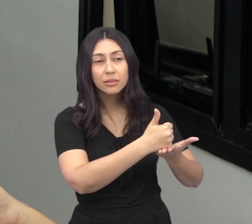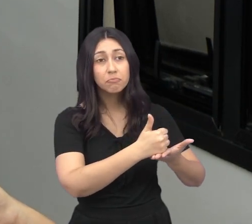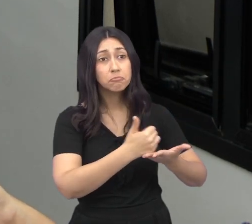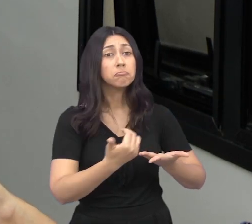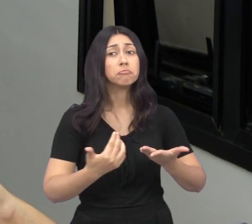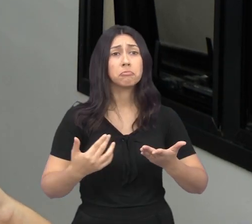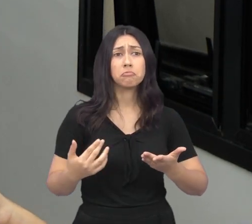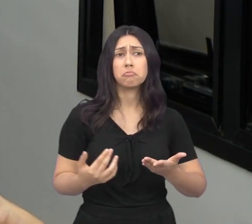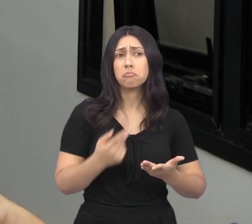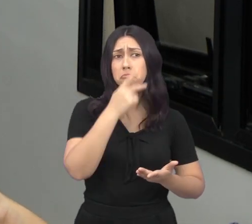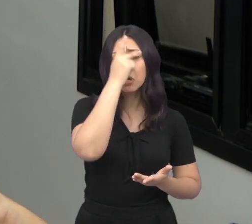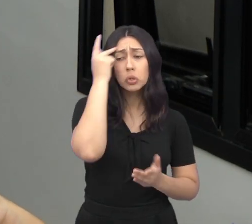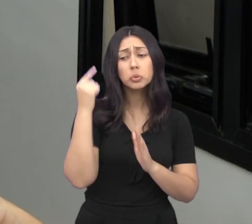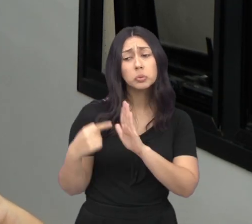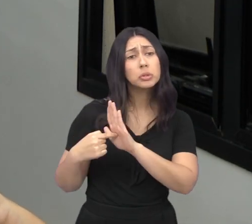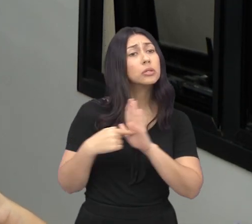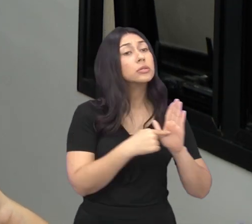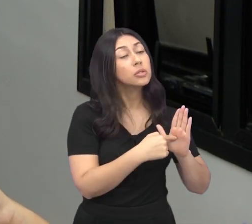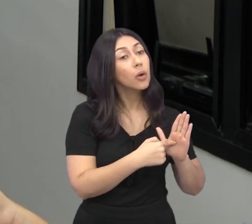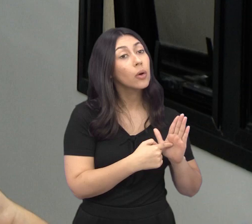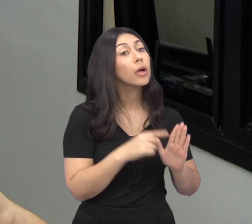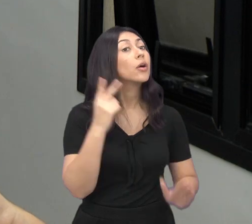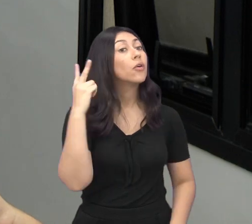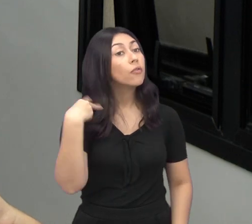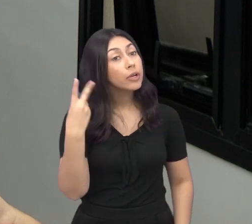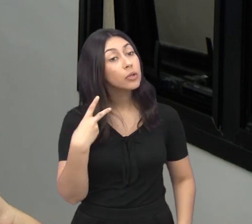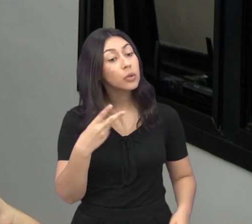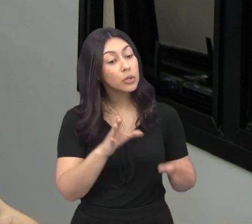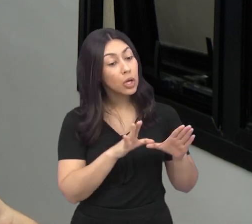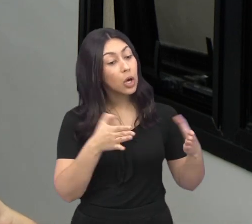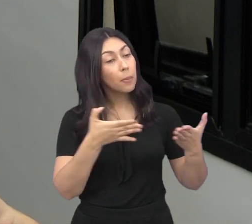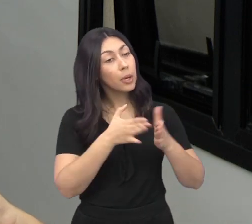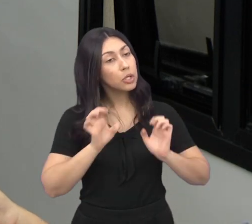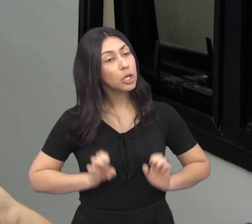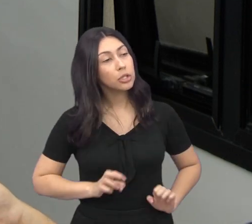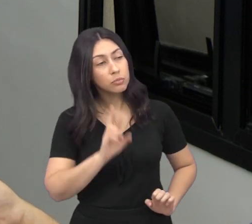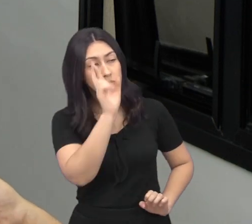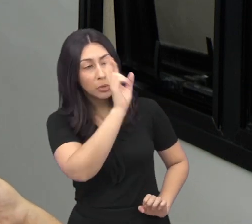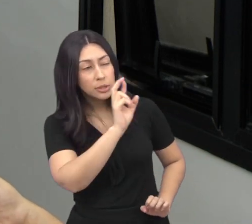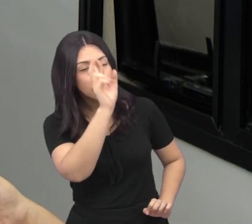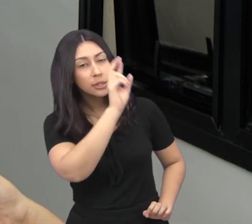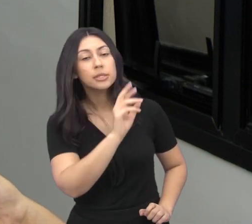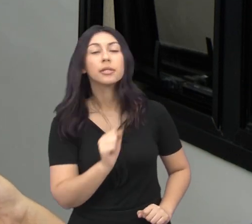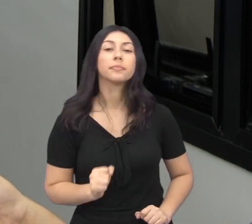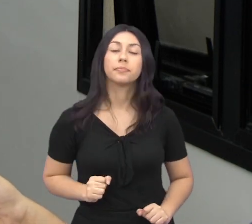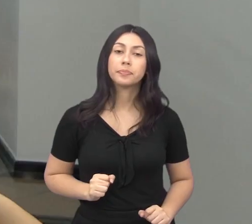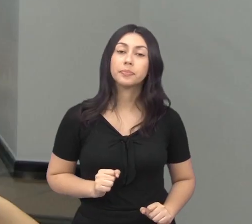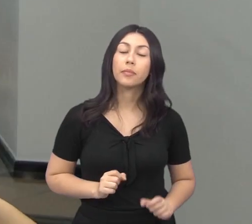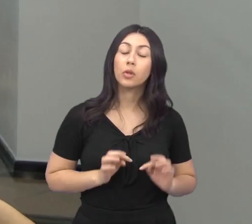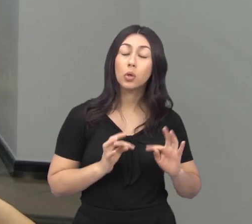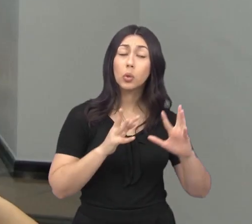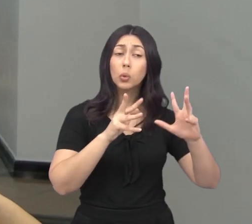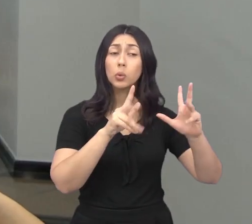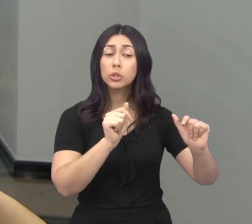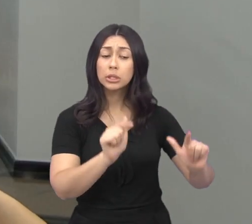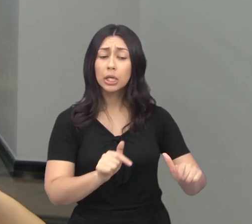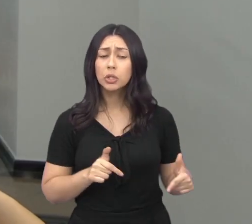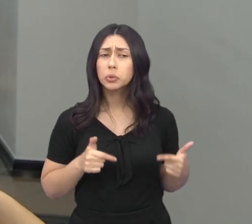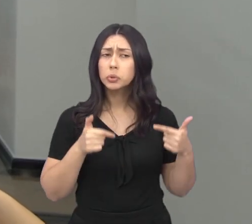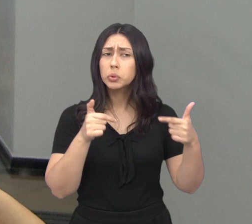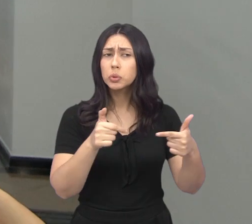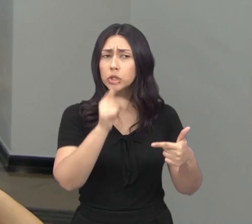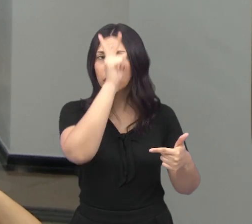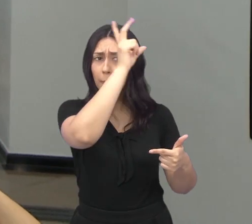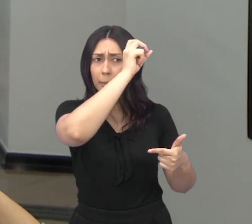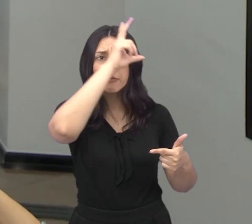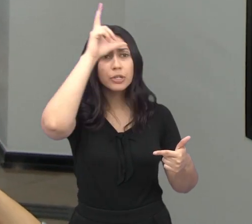conveniadas, que aí fizeram uma denúncia para que os vereadores da comissão de ética pudessem fiscalizar. Todos os